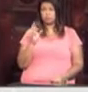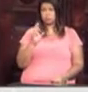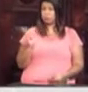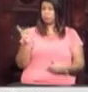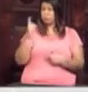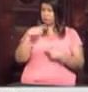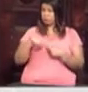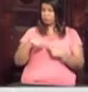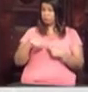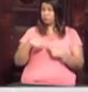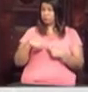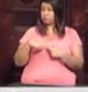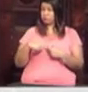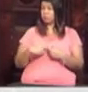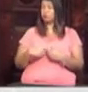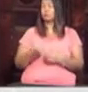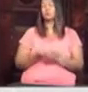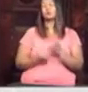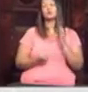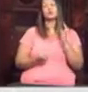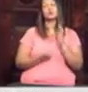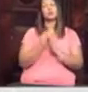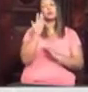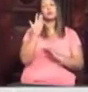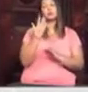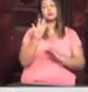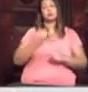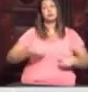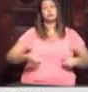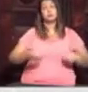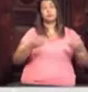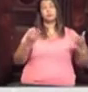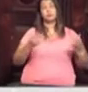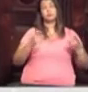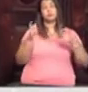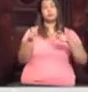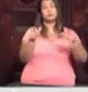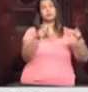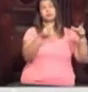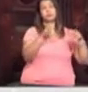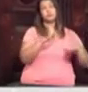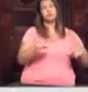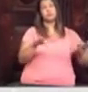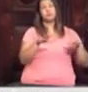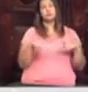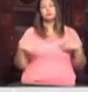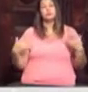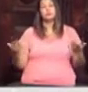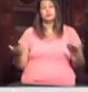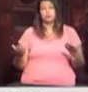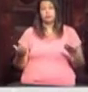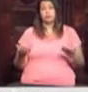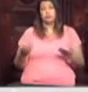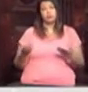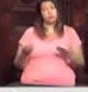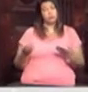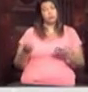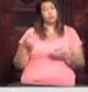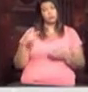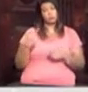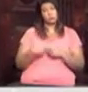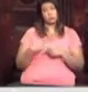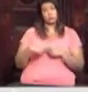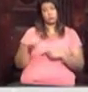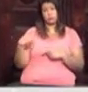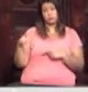quanto se esvaiu pelo ralo? Isso porque boa parte do dinheiro que vem para os cofres públicos, resultado